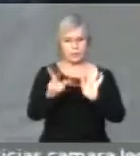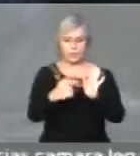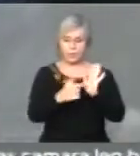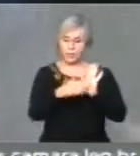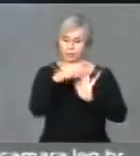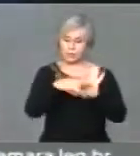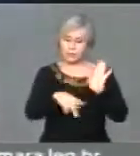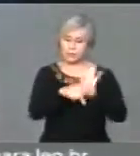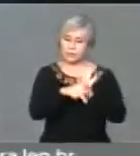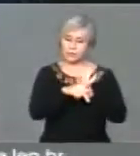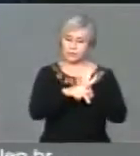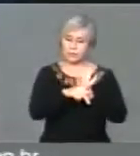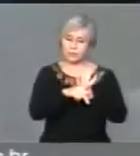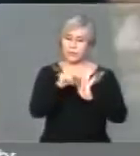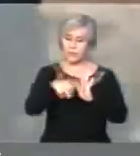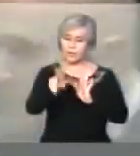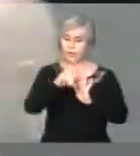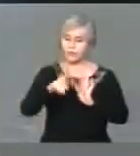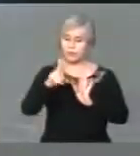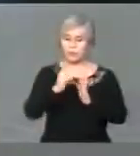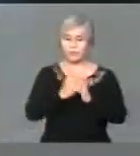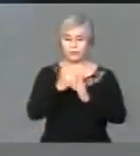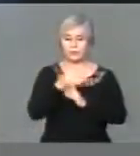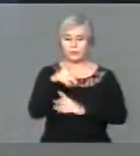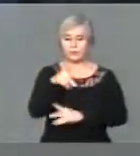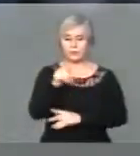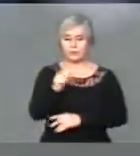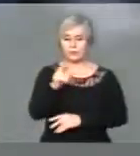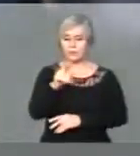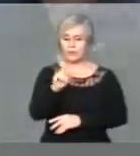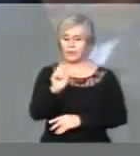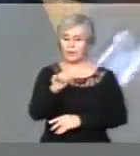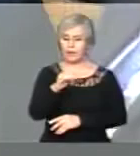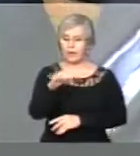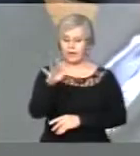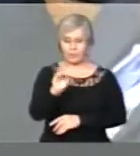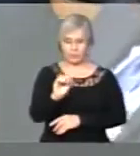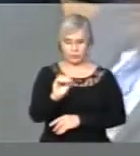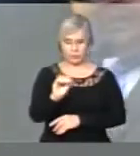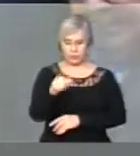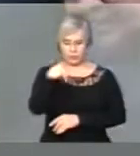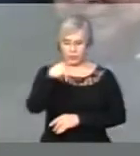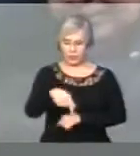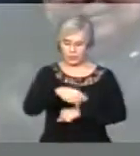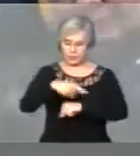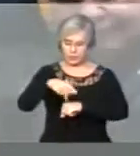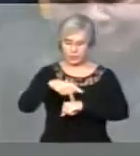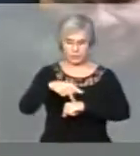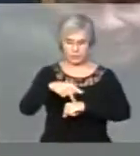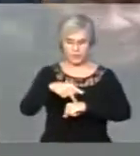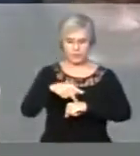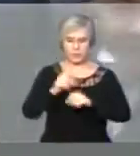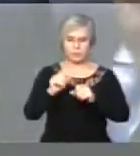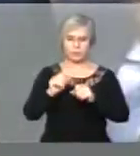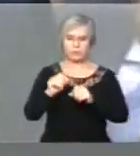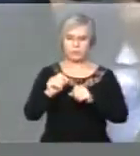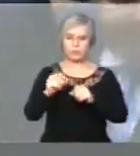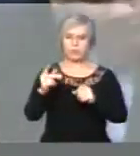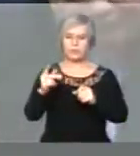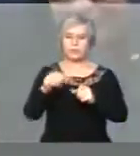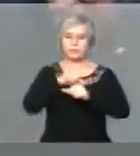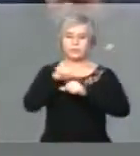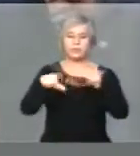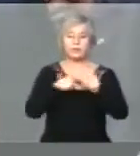instrumento do parlamentarismo. A medida provisória, nesse país, transformou-se numa brincadeira de